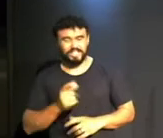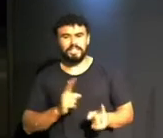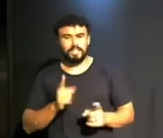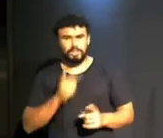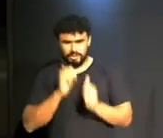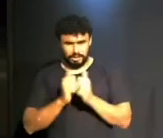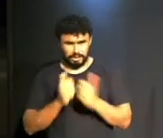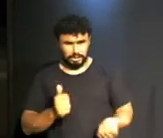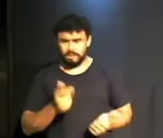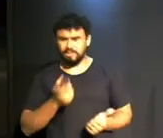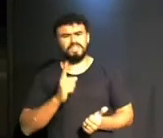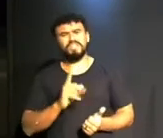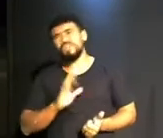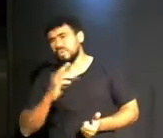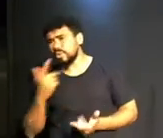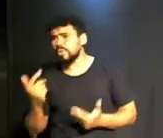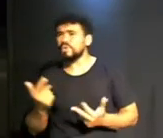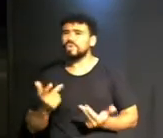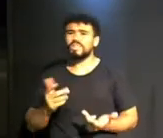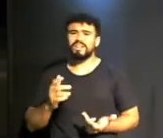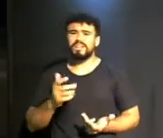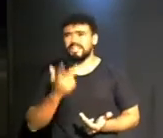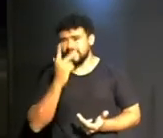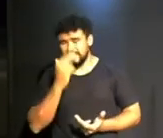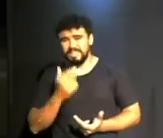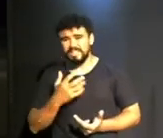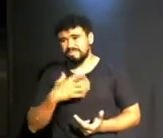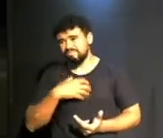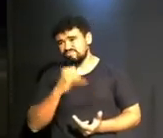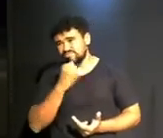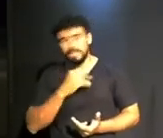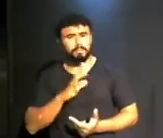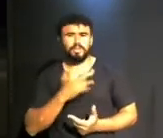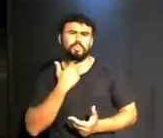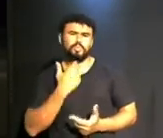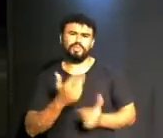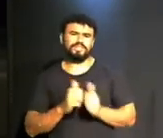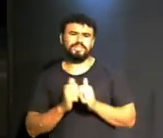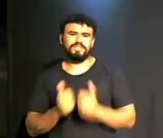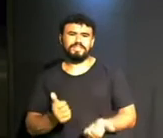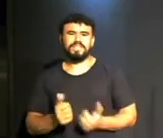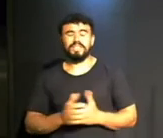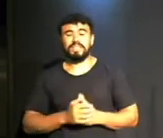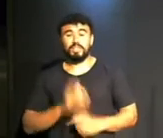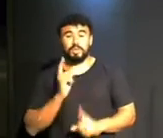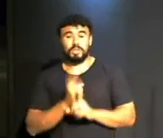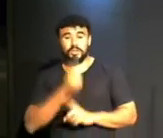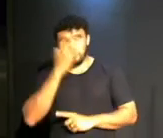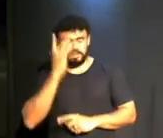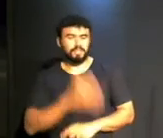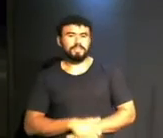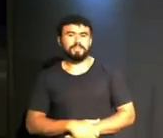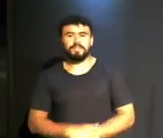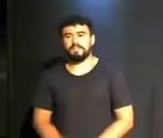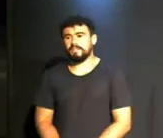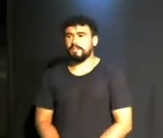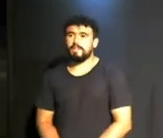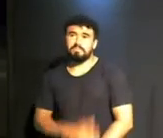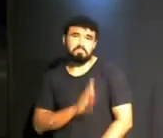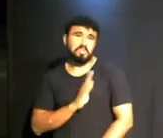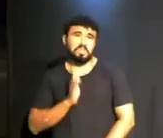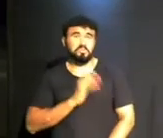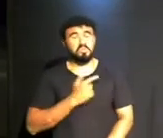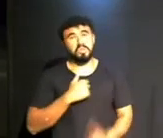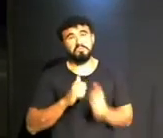é uma opção decepção a peça em toda a família mas isso não pode levar a sair aí eu encontrei uma pessoa que disse olha a